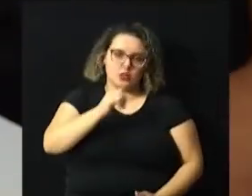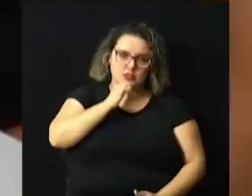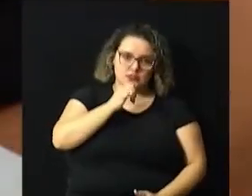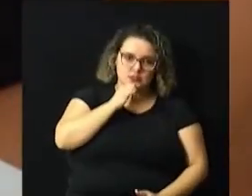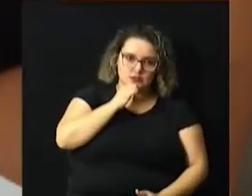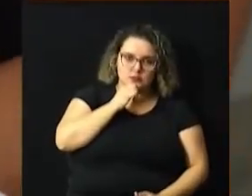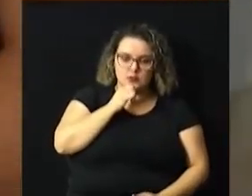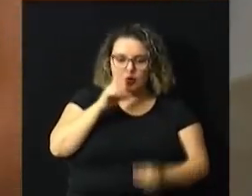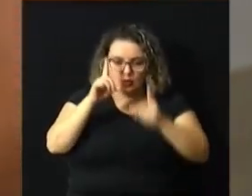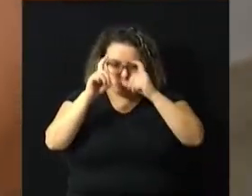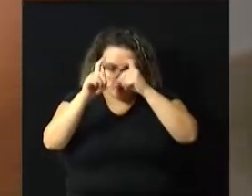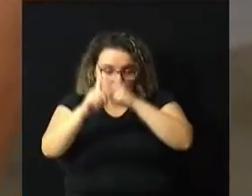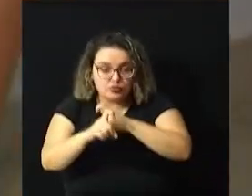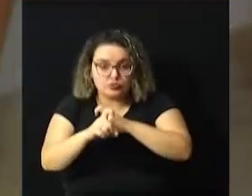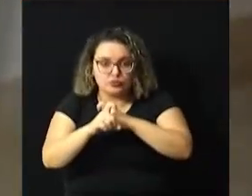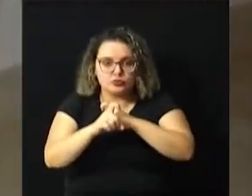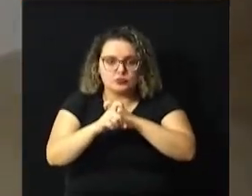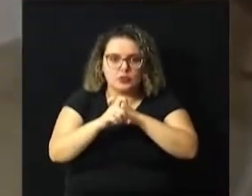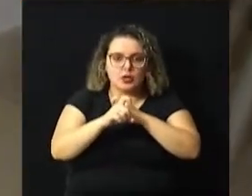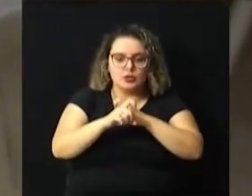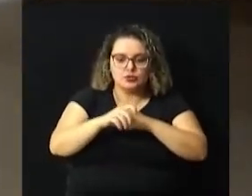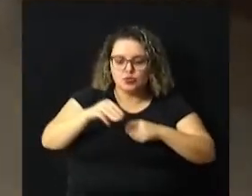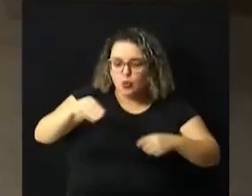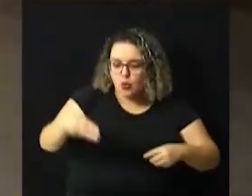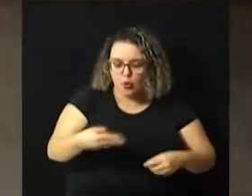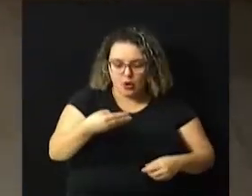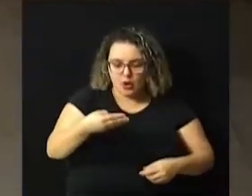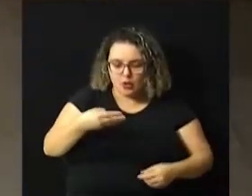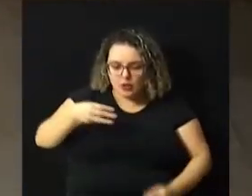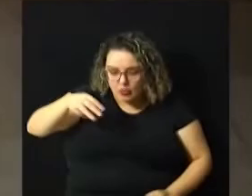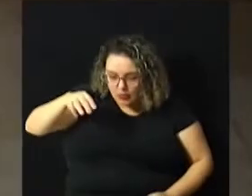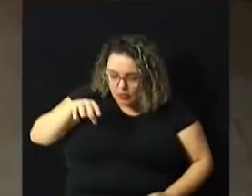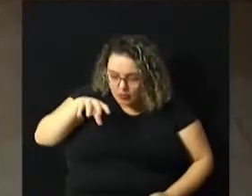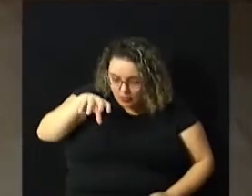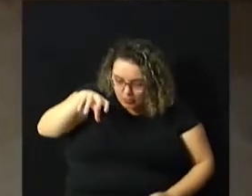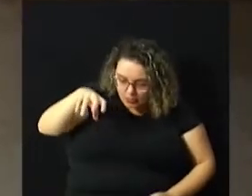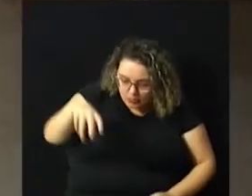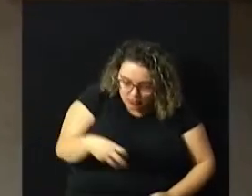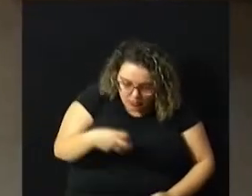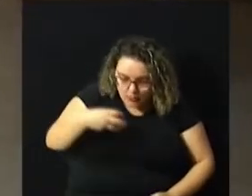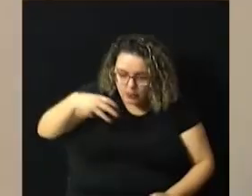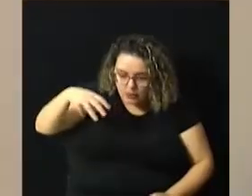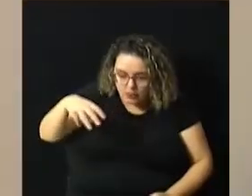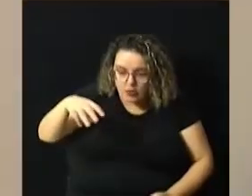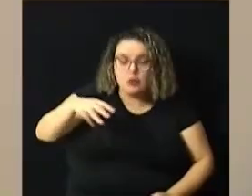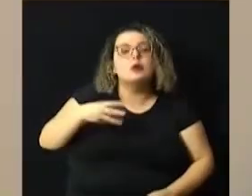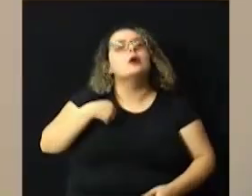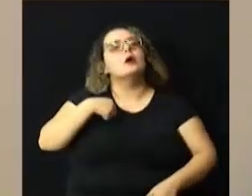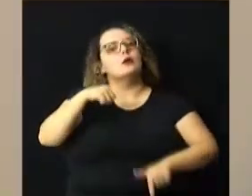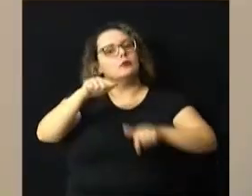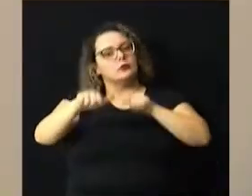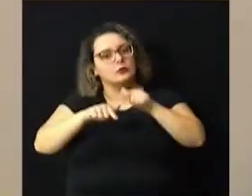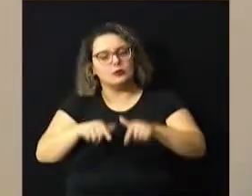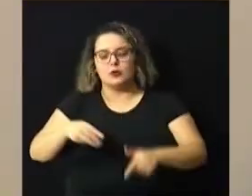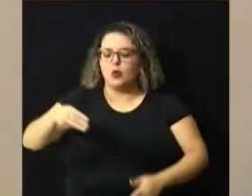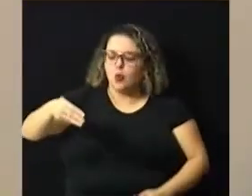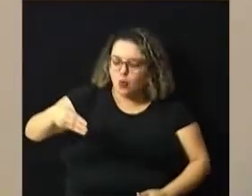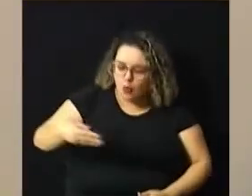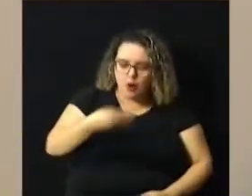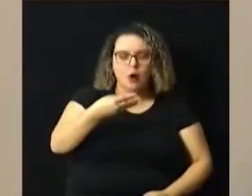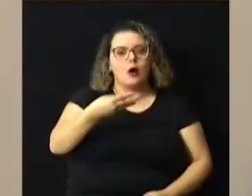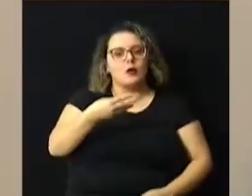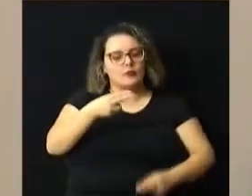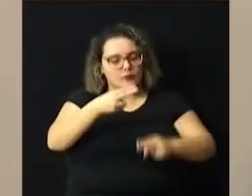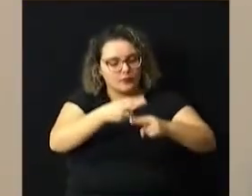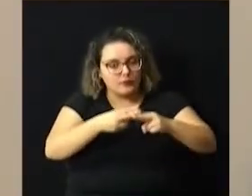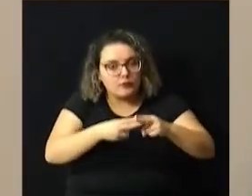você está com uma dificuldade de pegar um garfo, de se alimentar, eu vou trabalhar com o garfo, a faca e